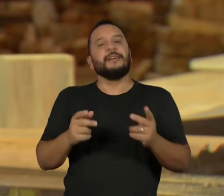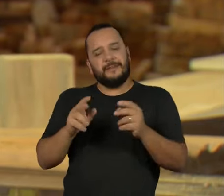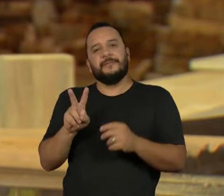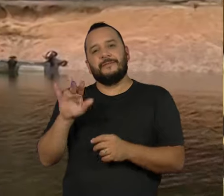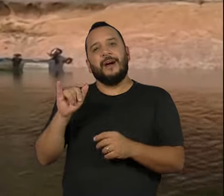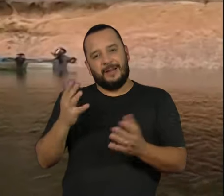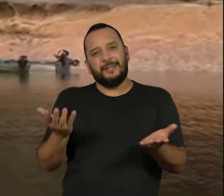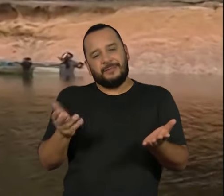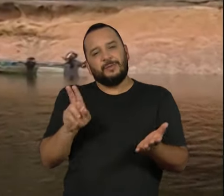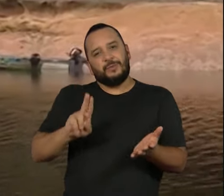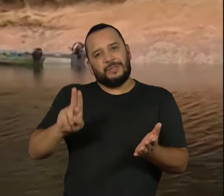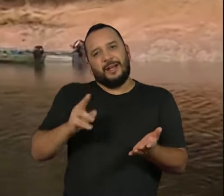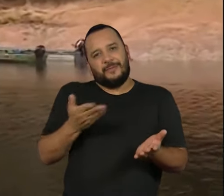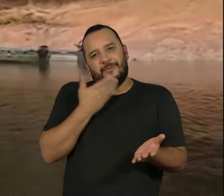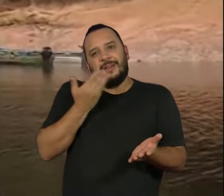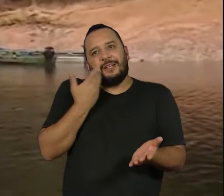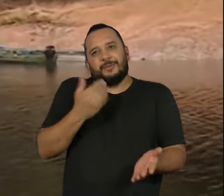na Amazônia.